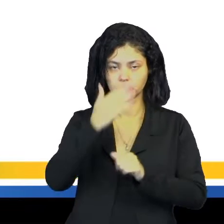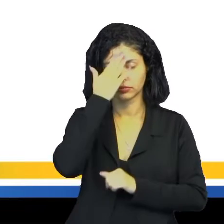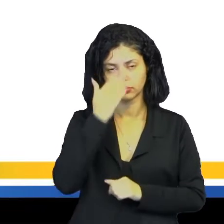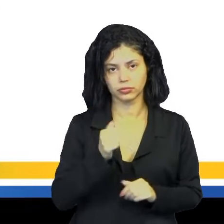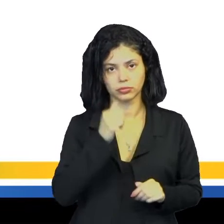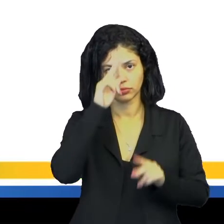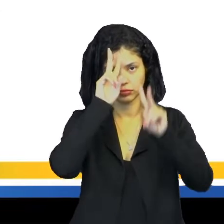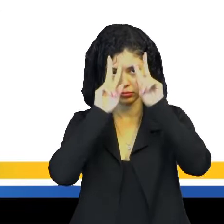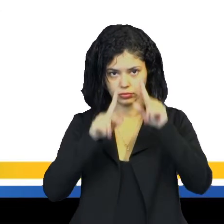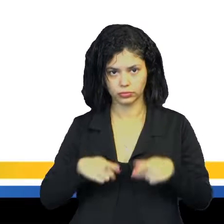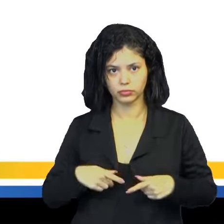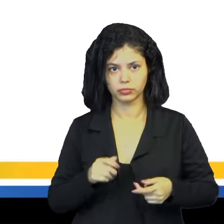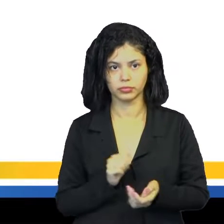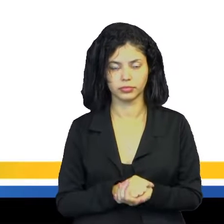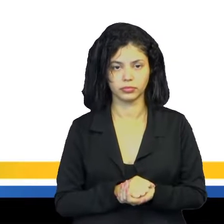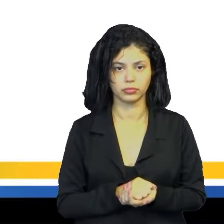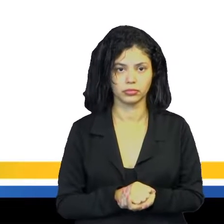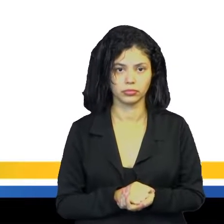humano.